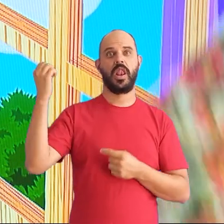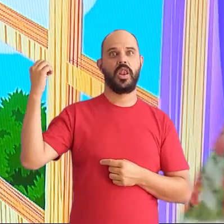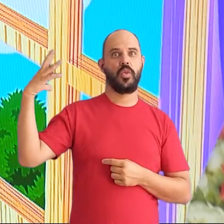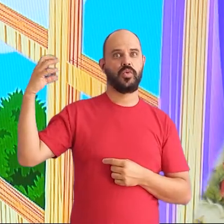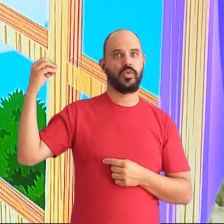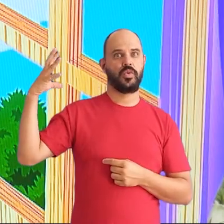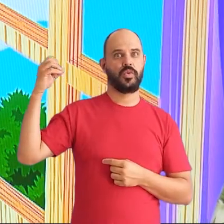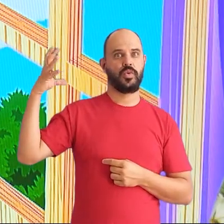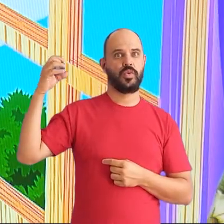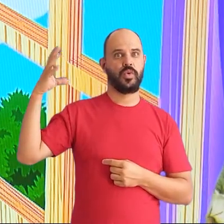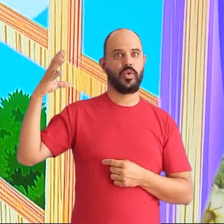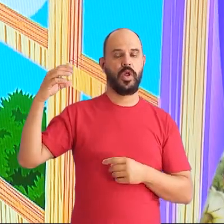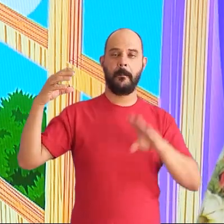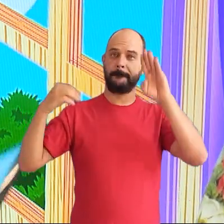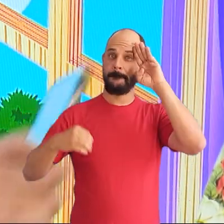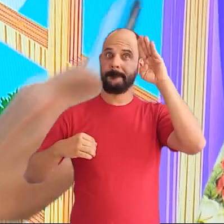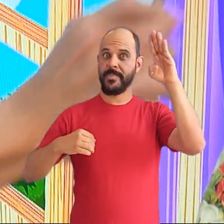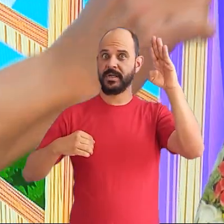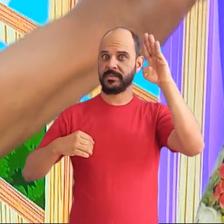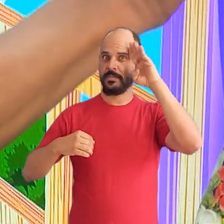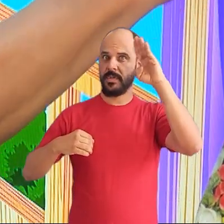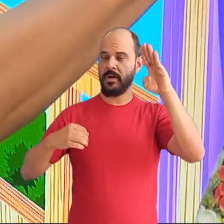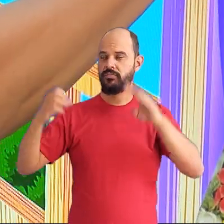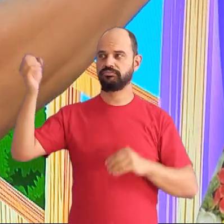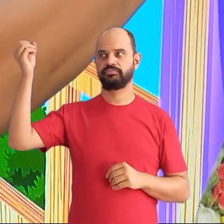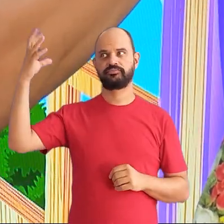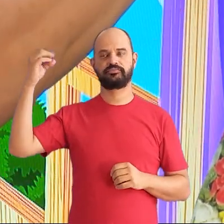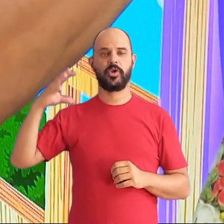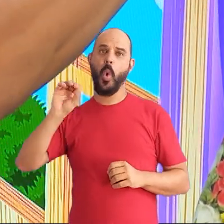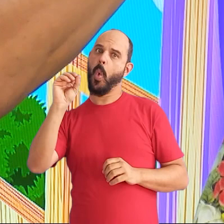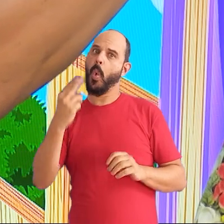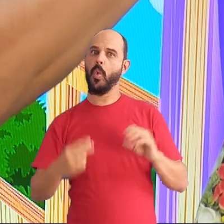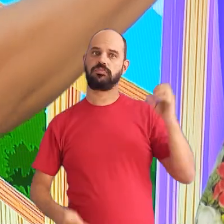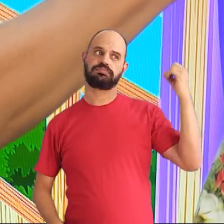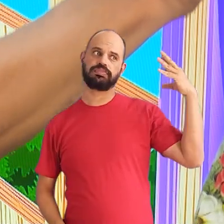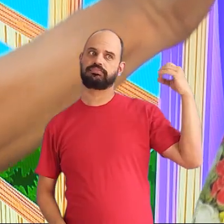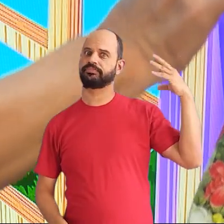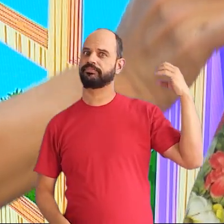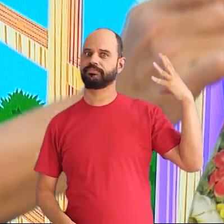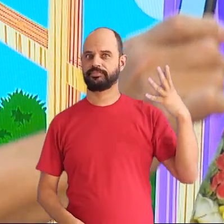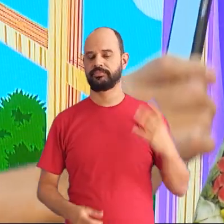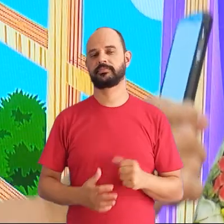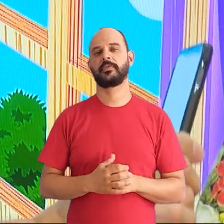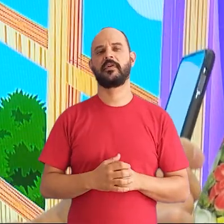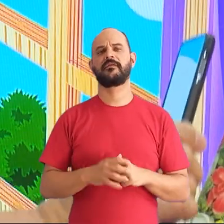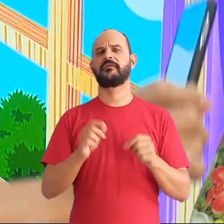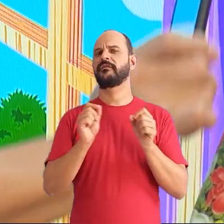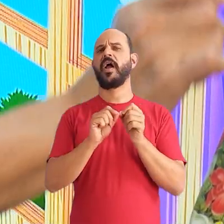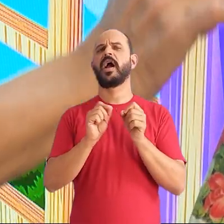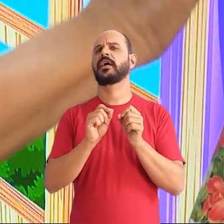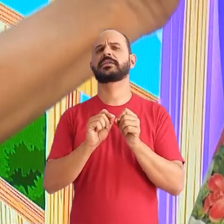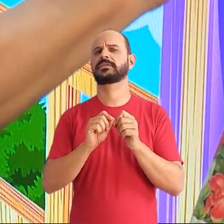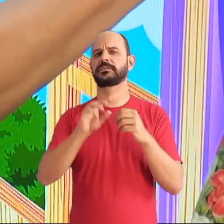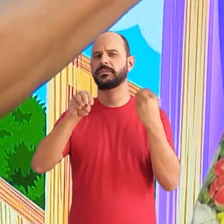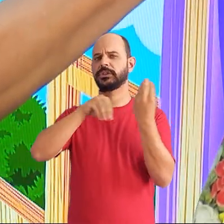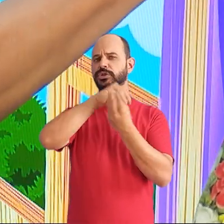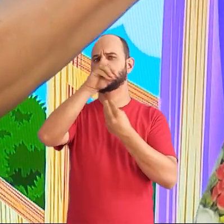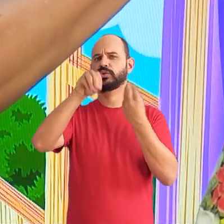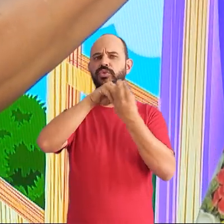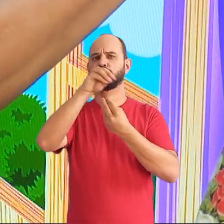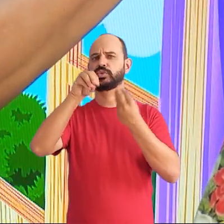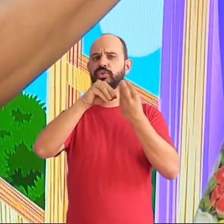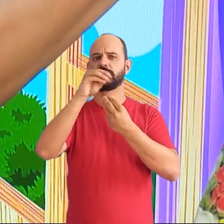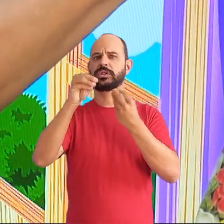1. Luz lateral. É quando a luz principal vem de um dos lados do nosso modelo ou motivo da foto.